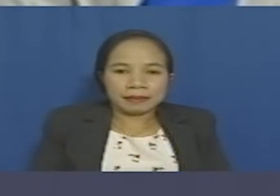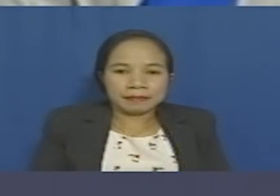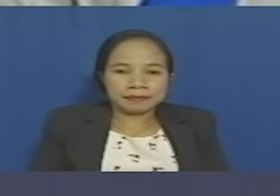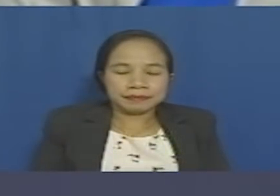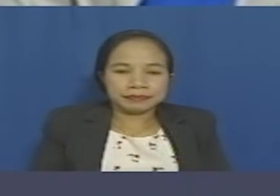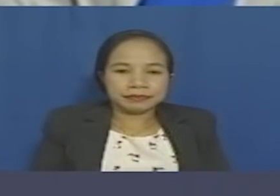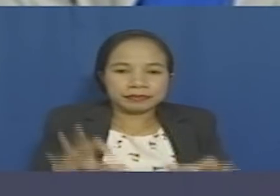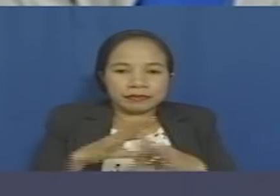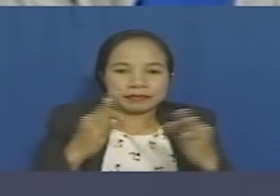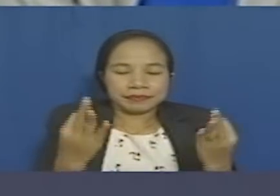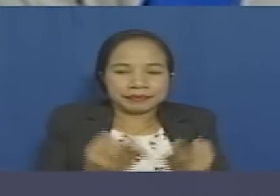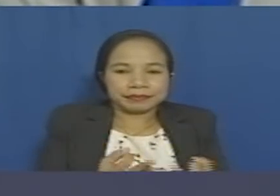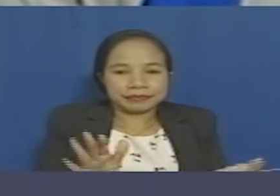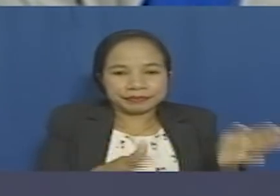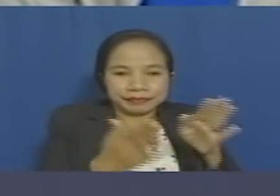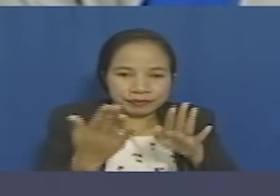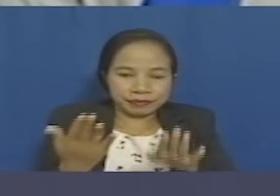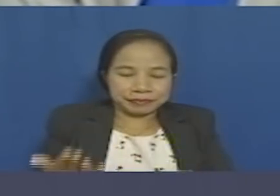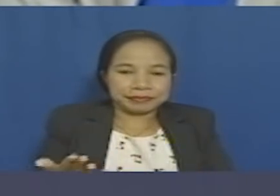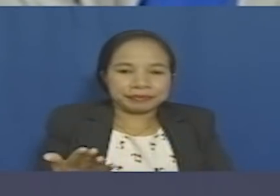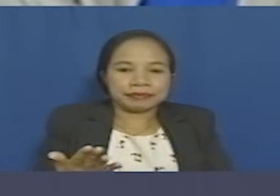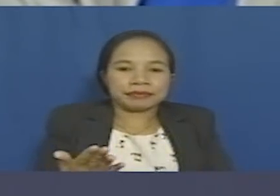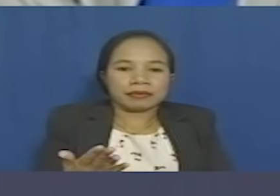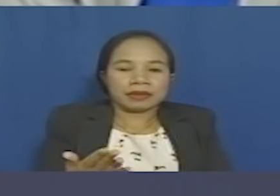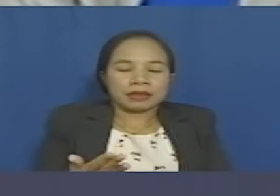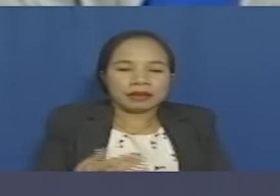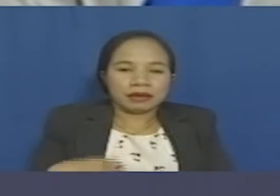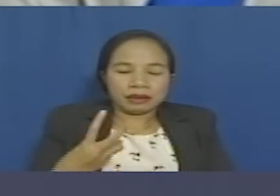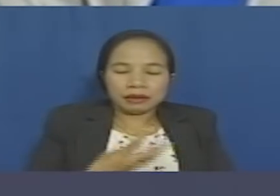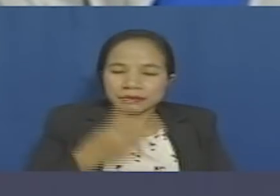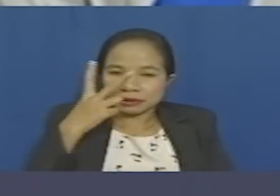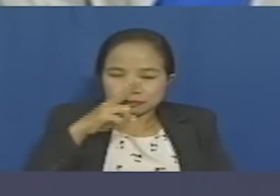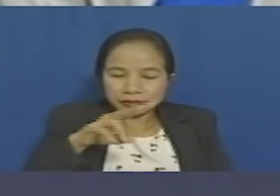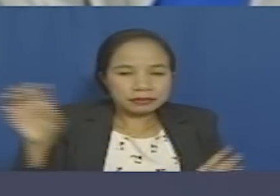matebian, a mi hare katak, laia problema.